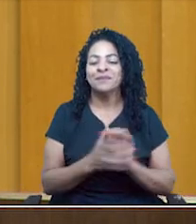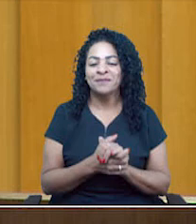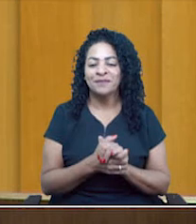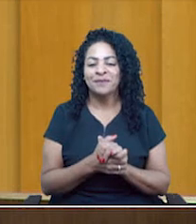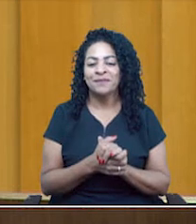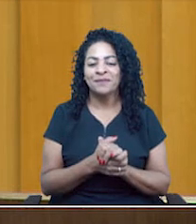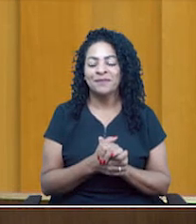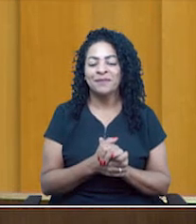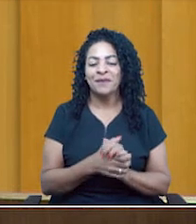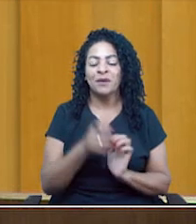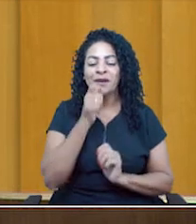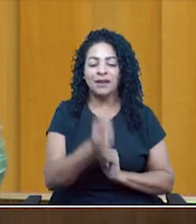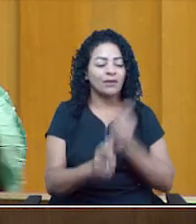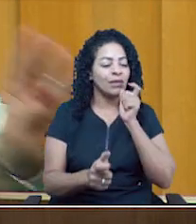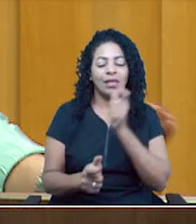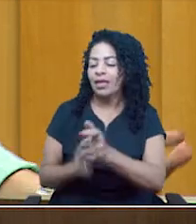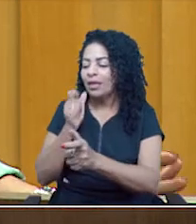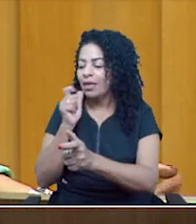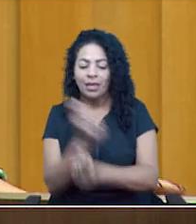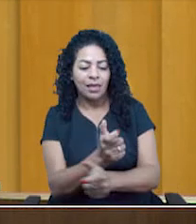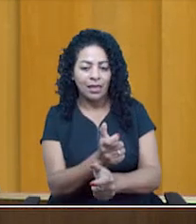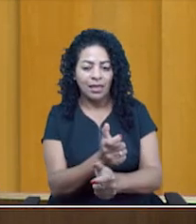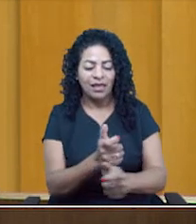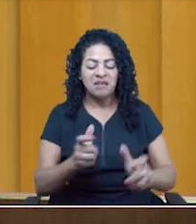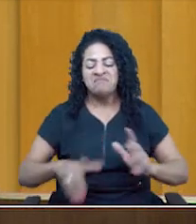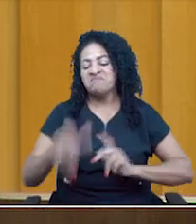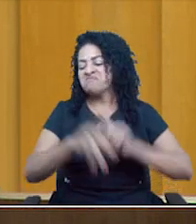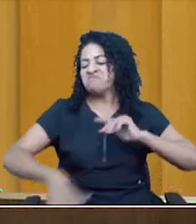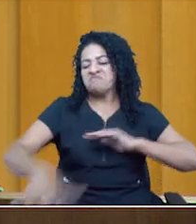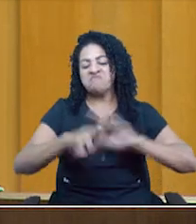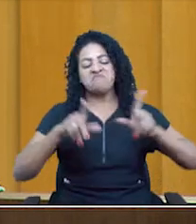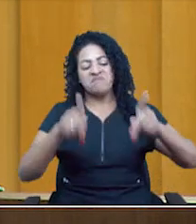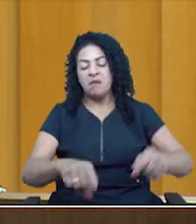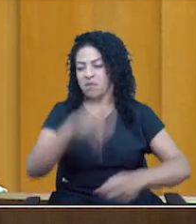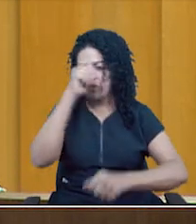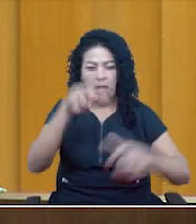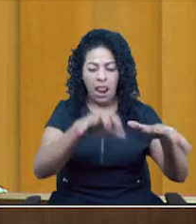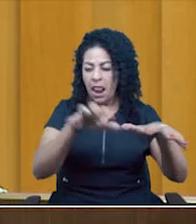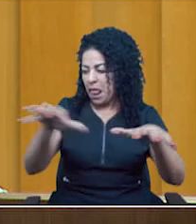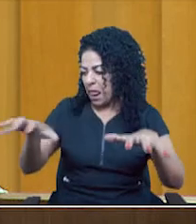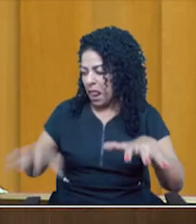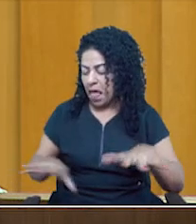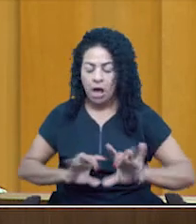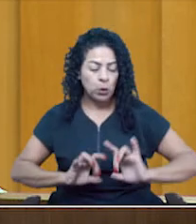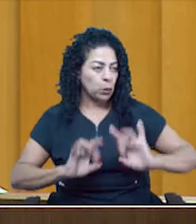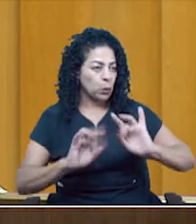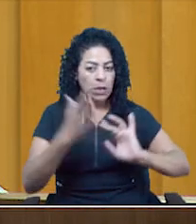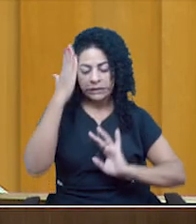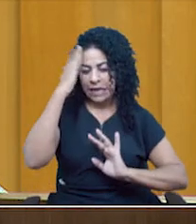críticas e críticas, e todo mundo é grande especialista em todas as áreas. Todo mundo emite opinião sobre